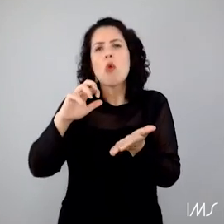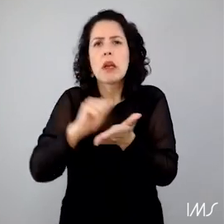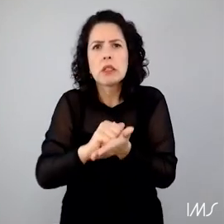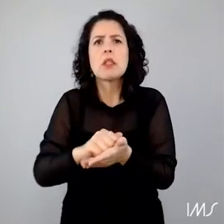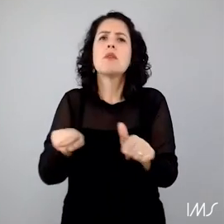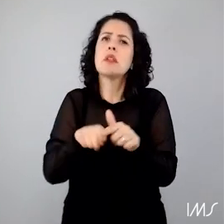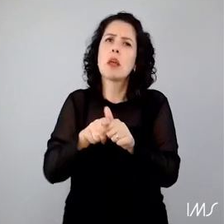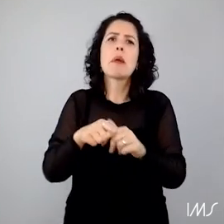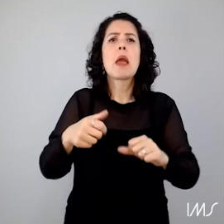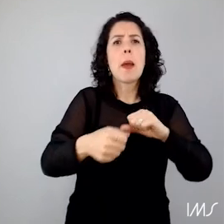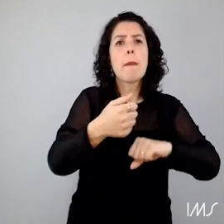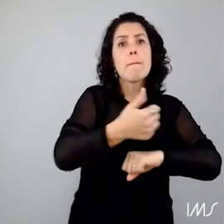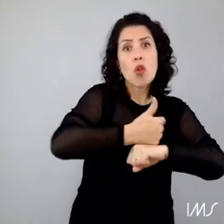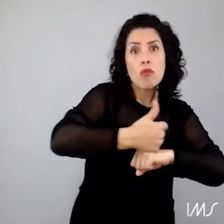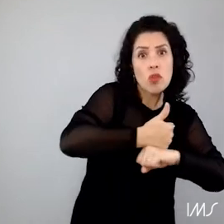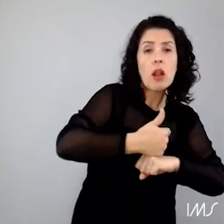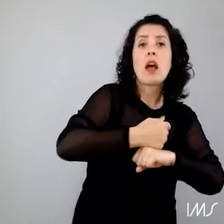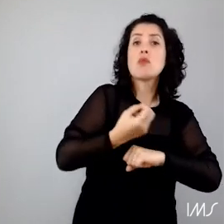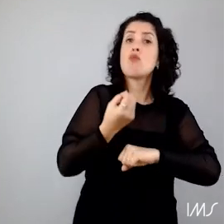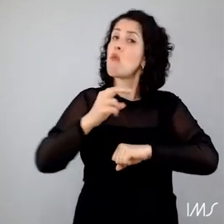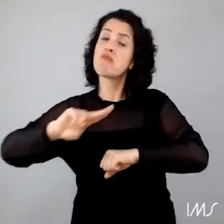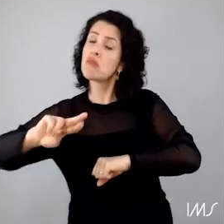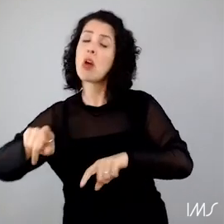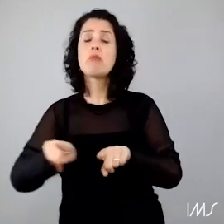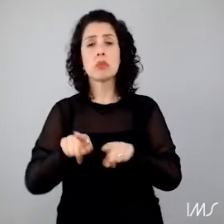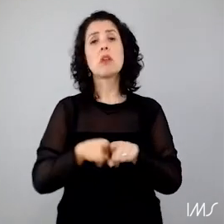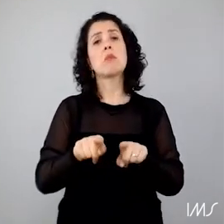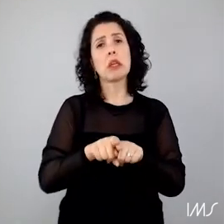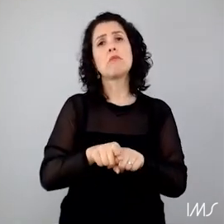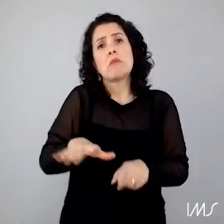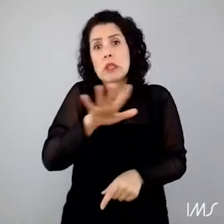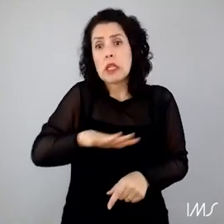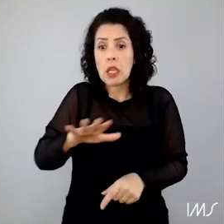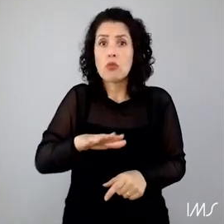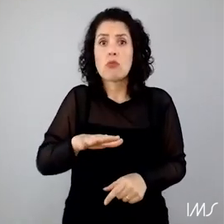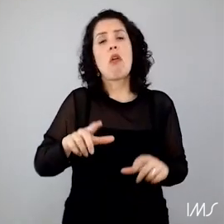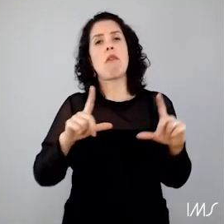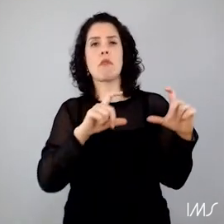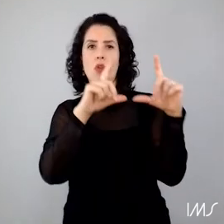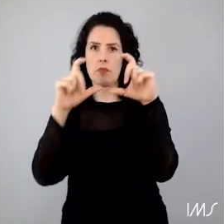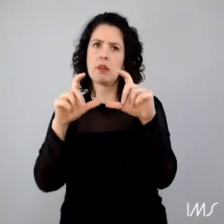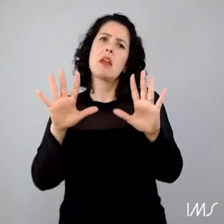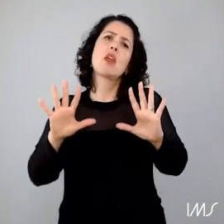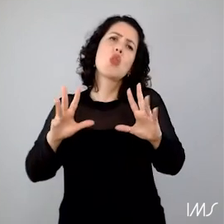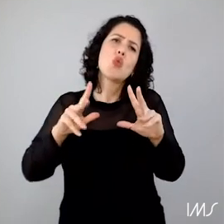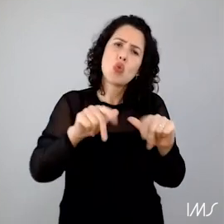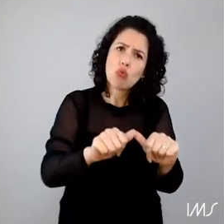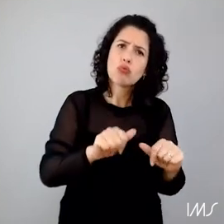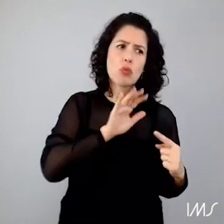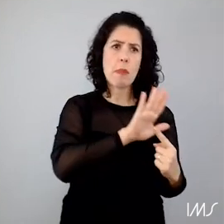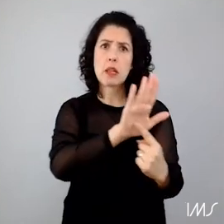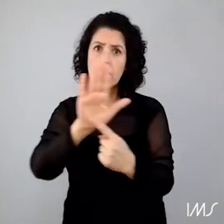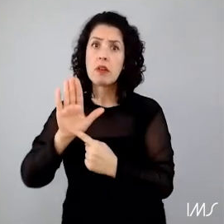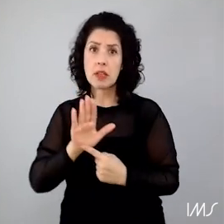fotografia vernacular. Quer dizer, todas essas manifestações da imagem por aparato, e eu vou deixar essa constatação,